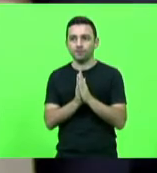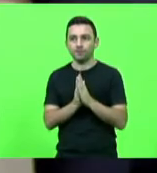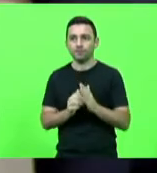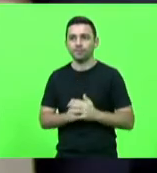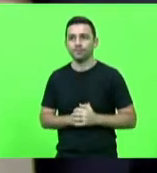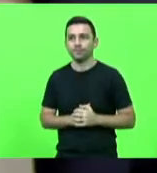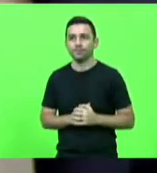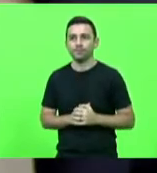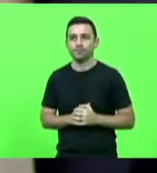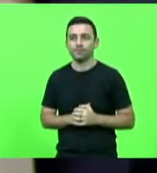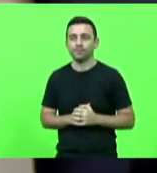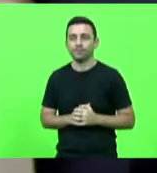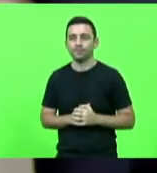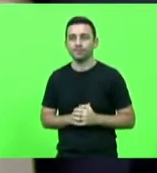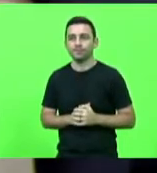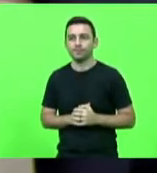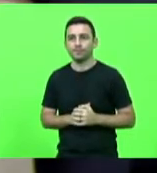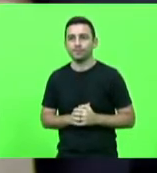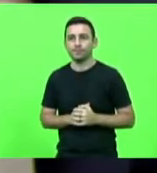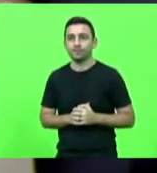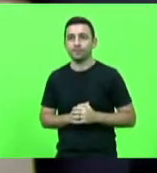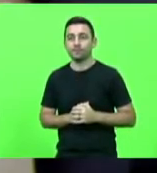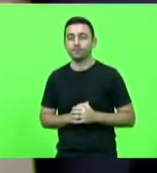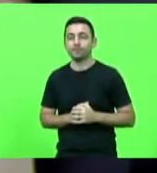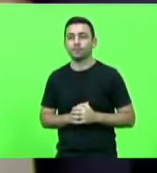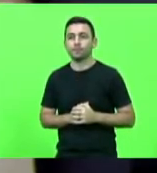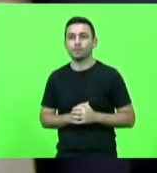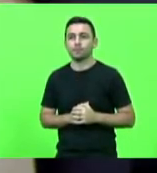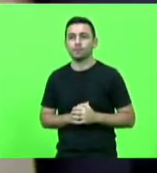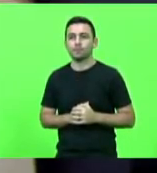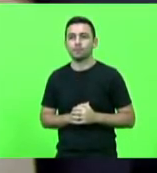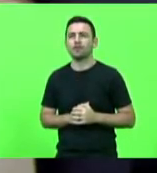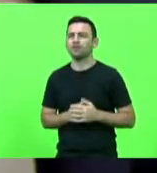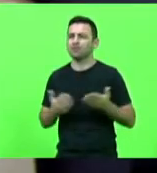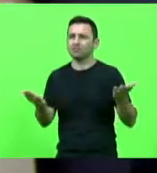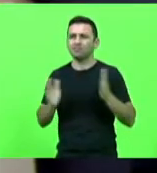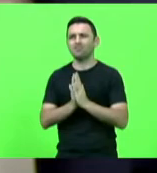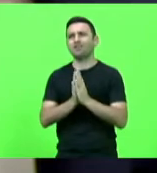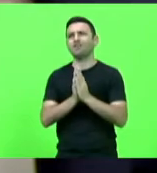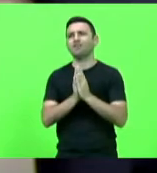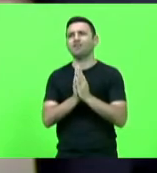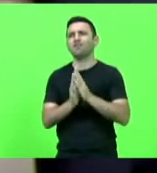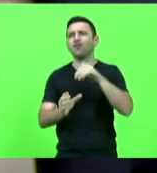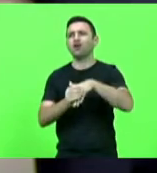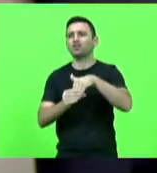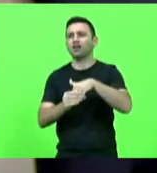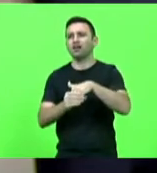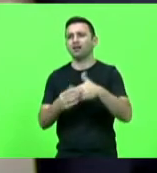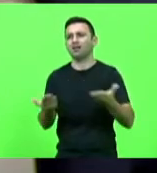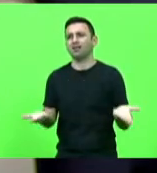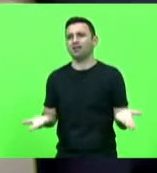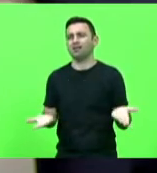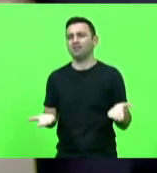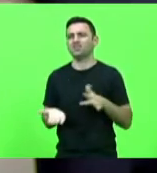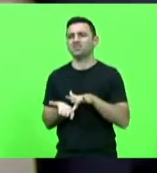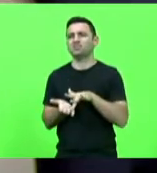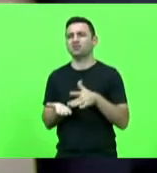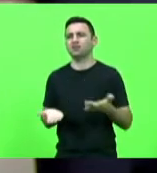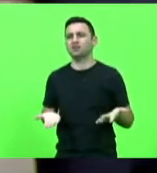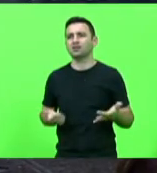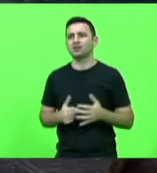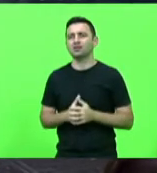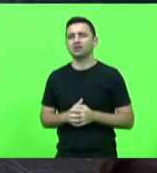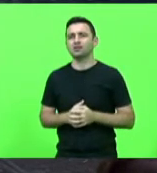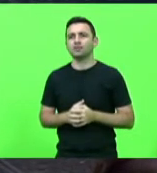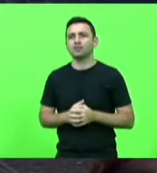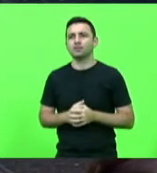Deputado Fernando Klenning. Senhor presidente, vamos votar logo. Pelo amor de Deus, é muita demagogia. Senhor presidente, apenas parabenizando o